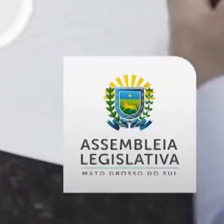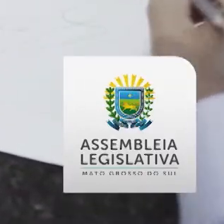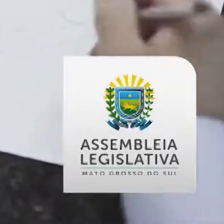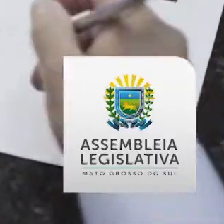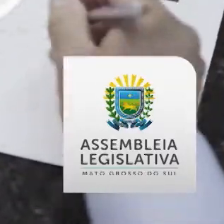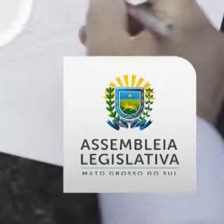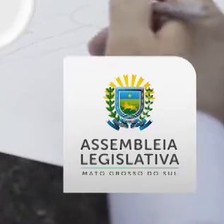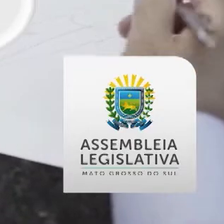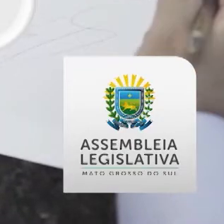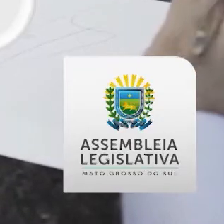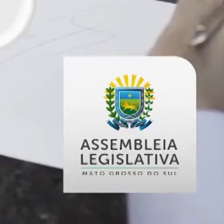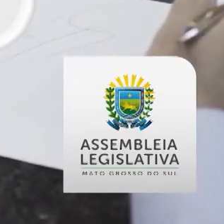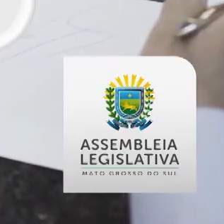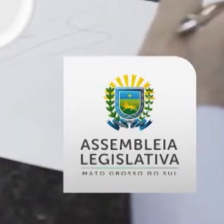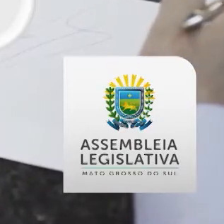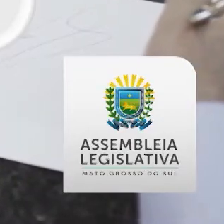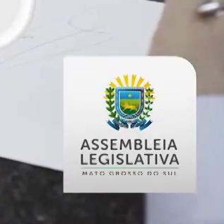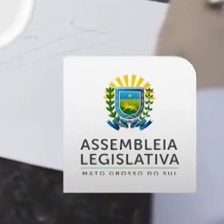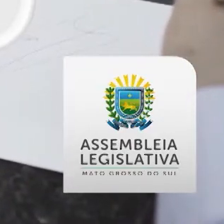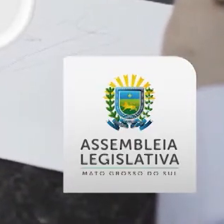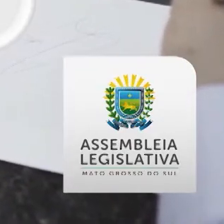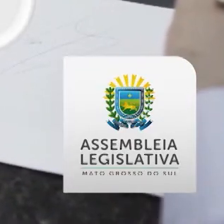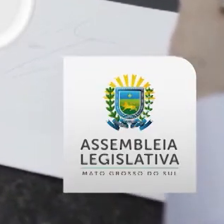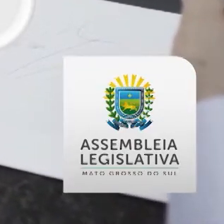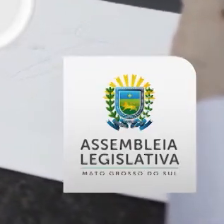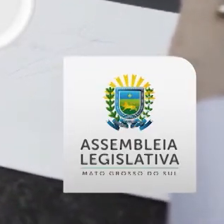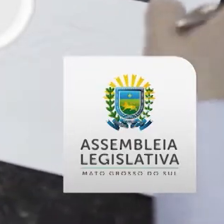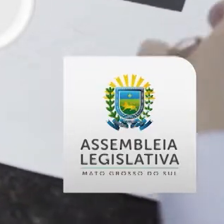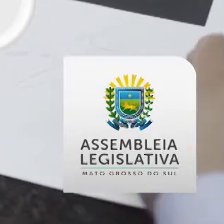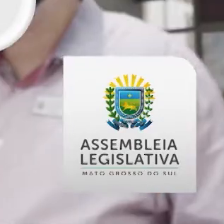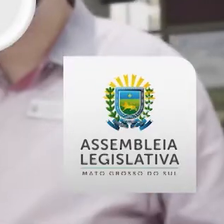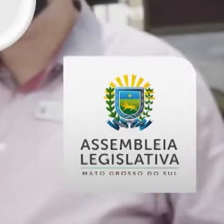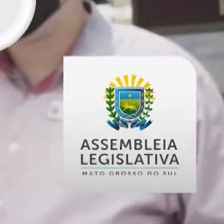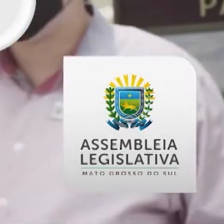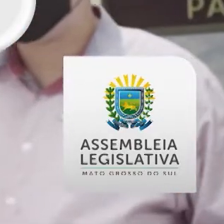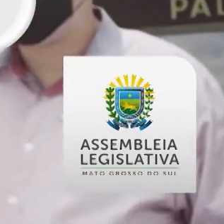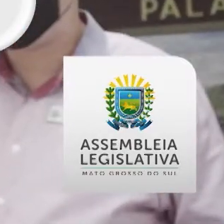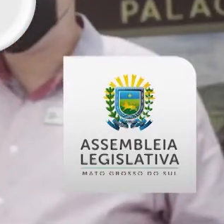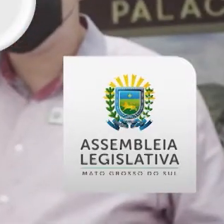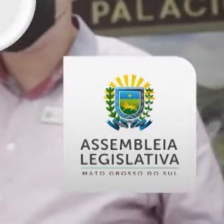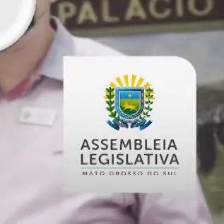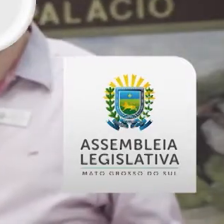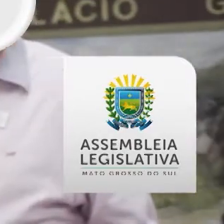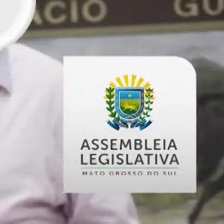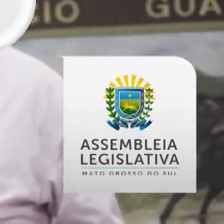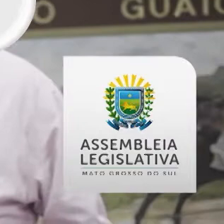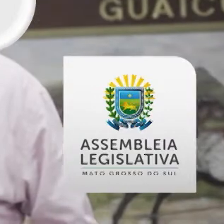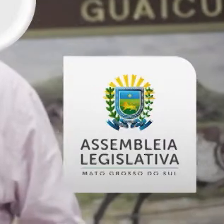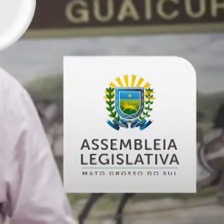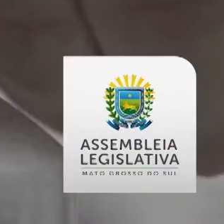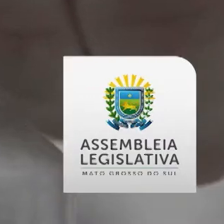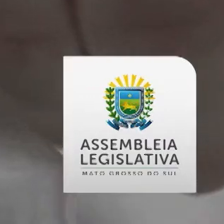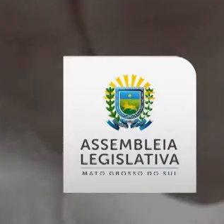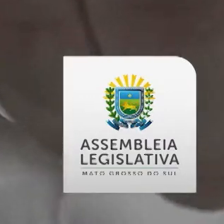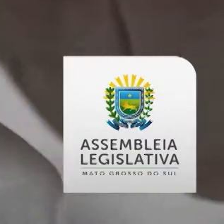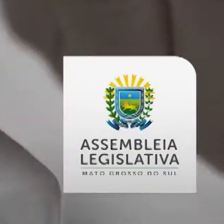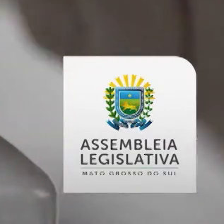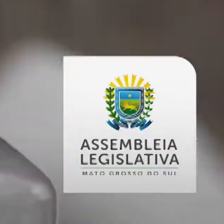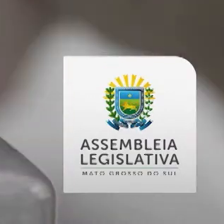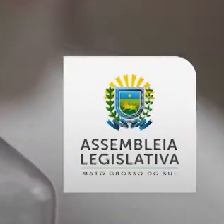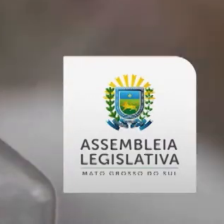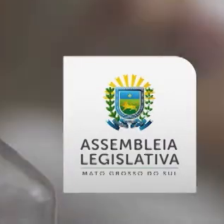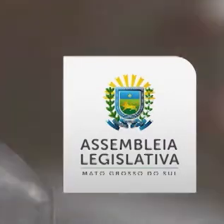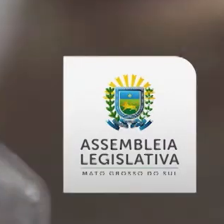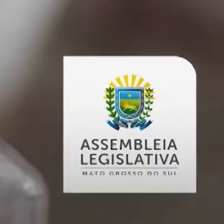dos municípios, aprovamos medidas para ajudar empresas e cidadãos a enfrentarem este momento. Seguindo